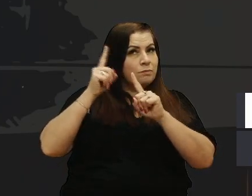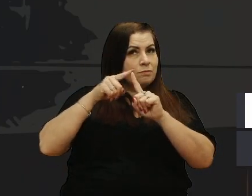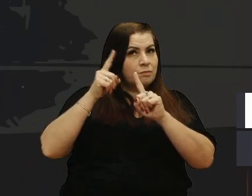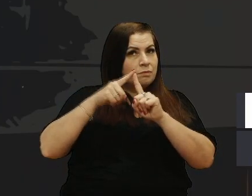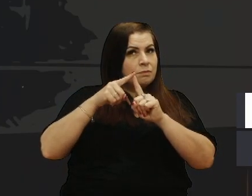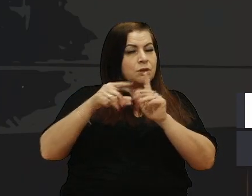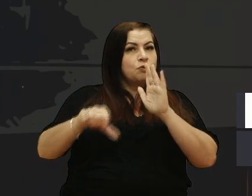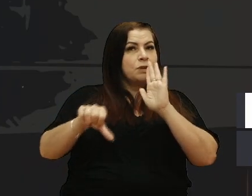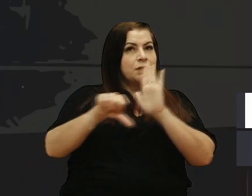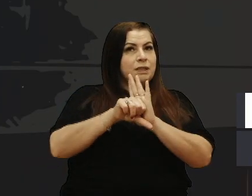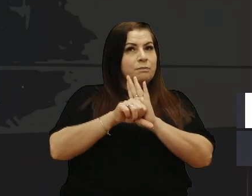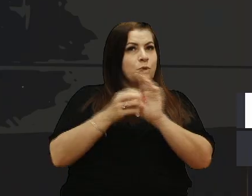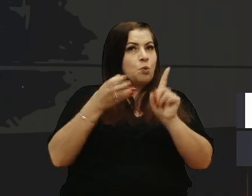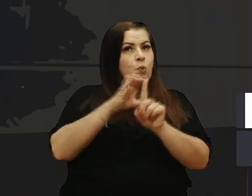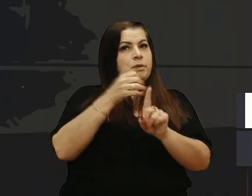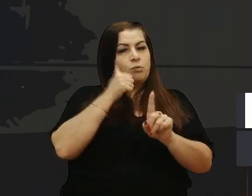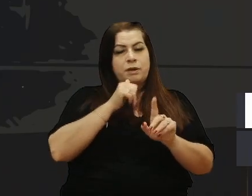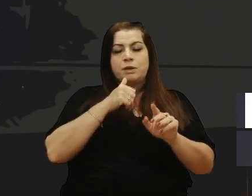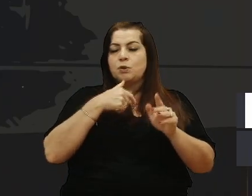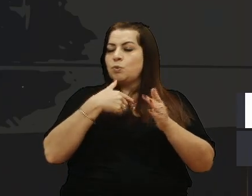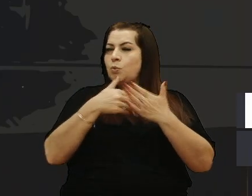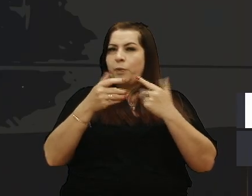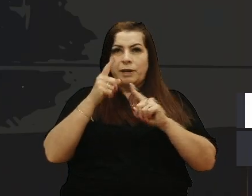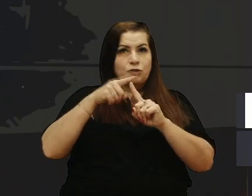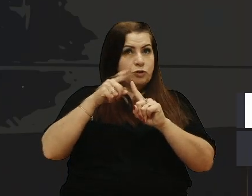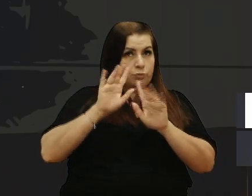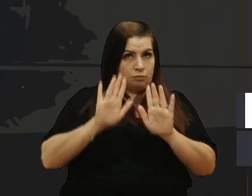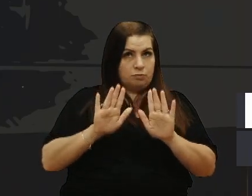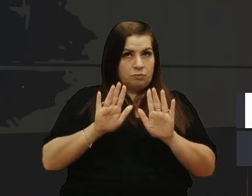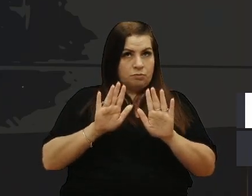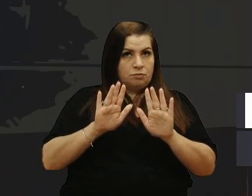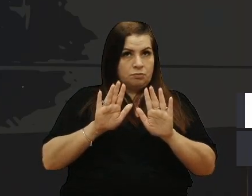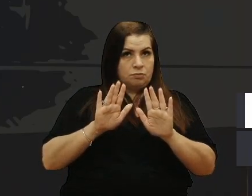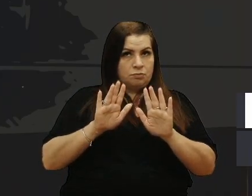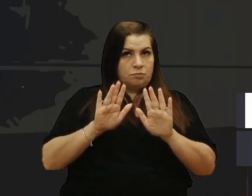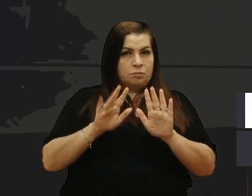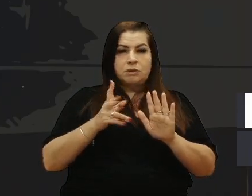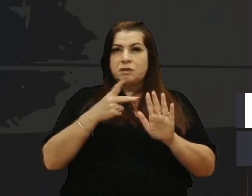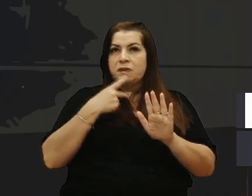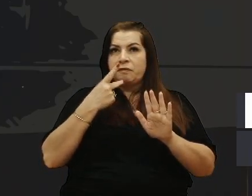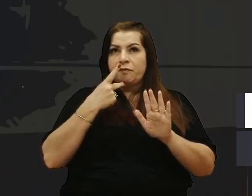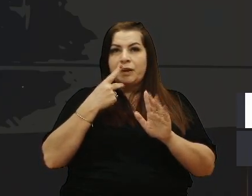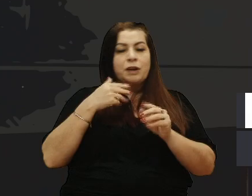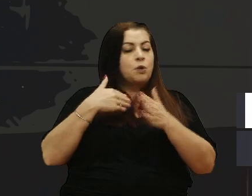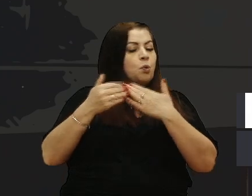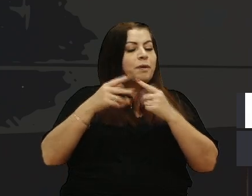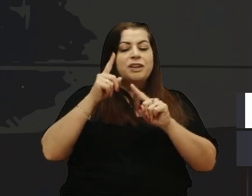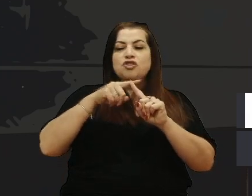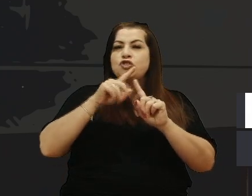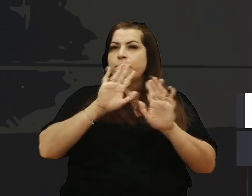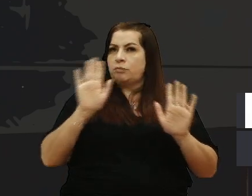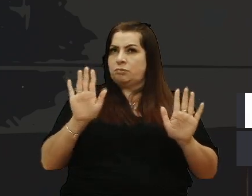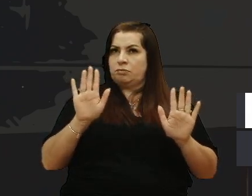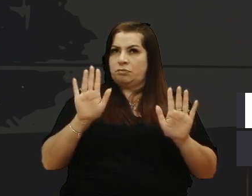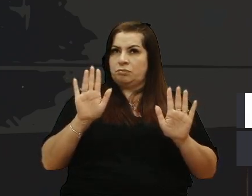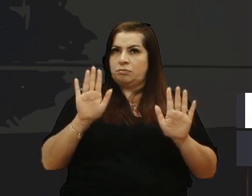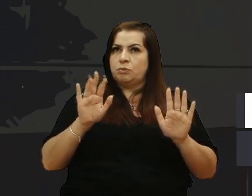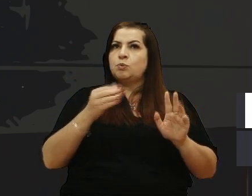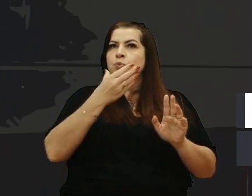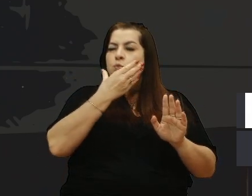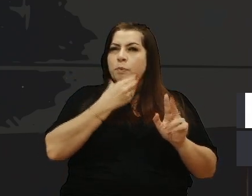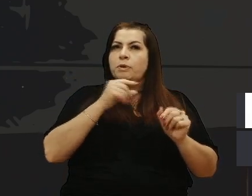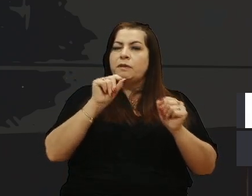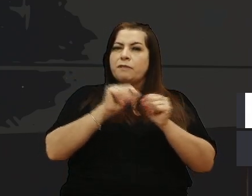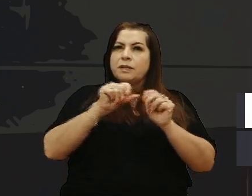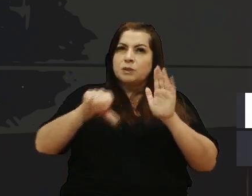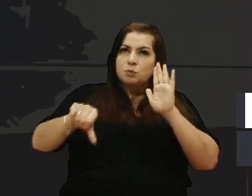de crime contra a mulher. Qualquer tipo. Não precisa ficar dizendo, é qualquer tipo. O cara que comete